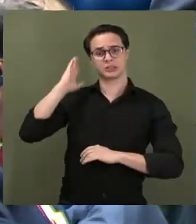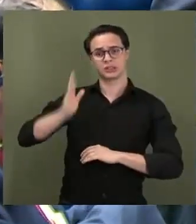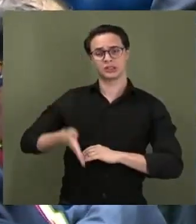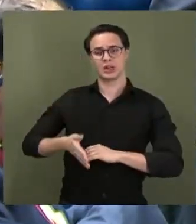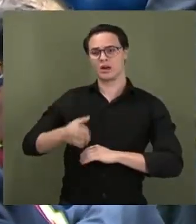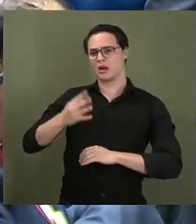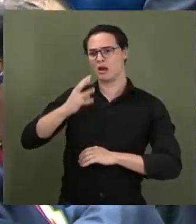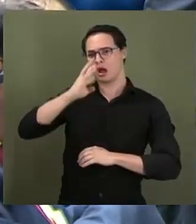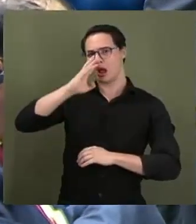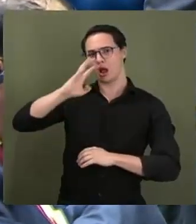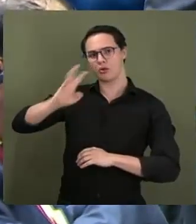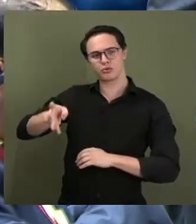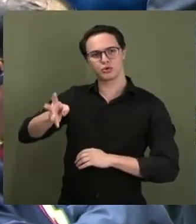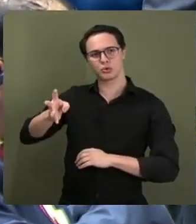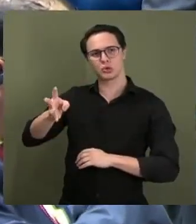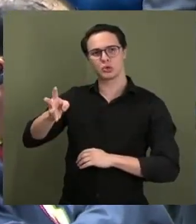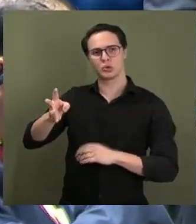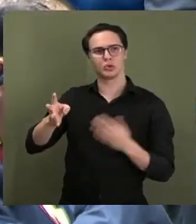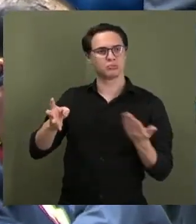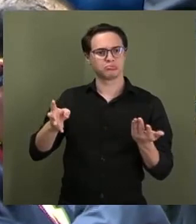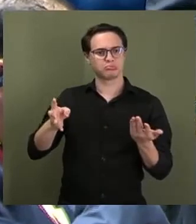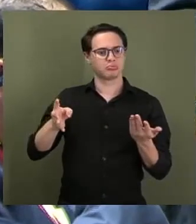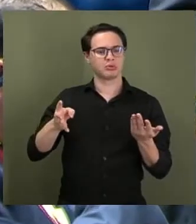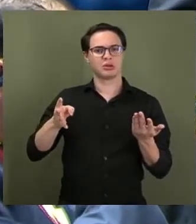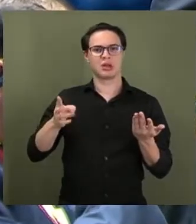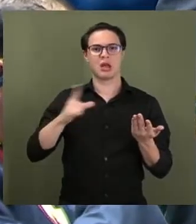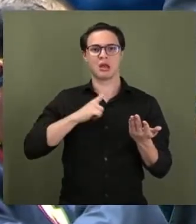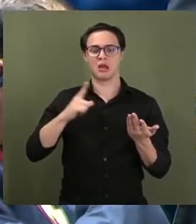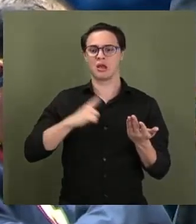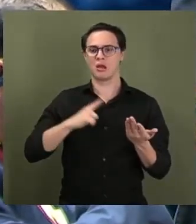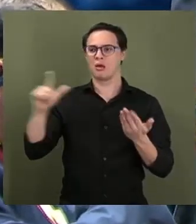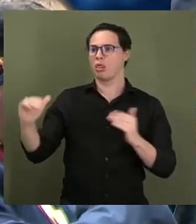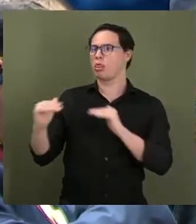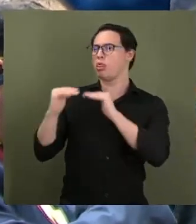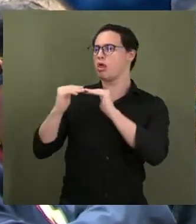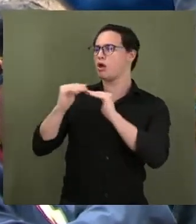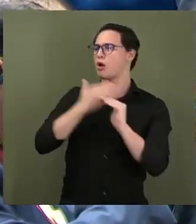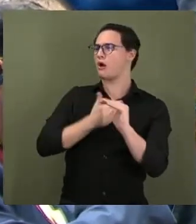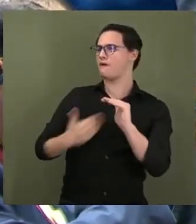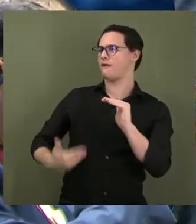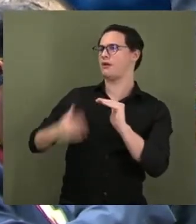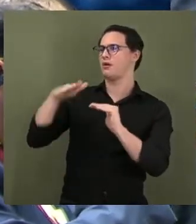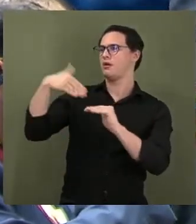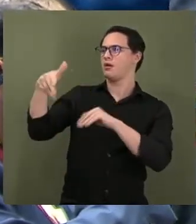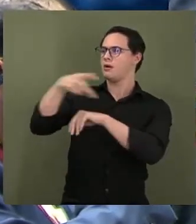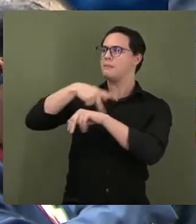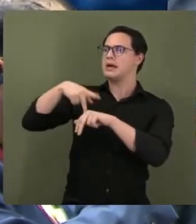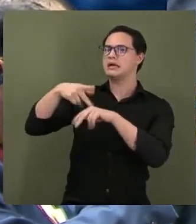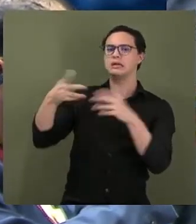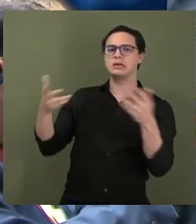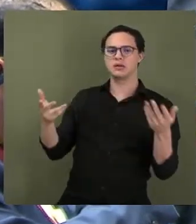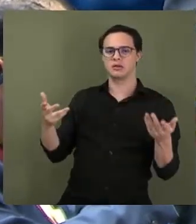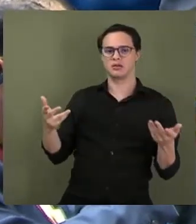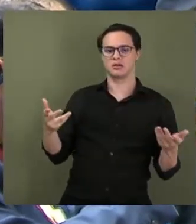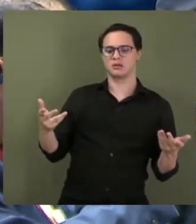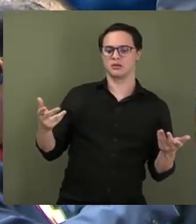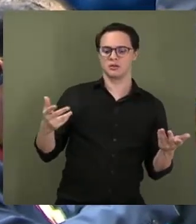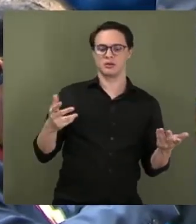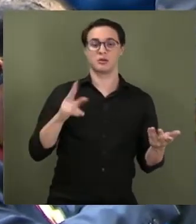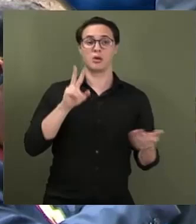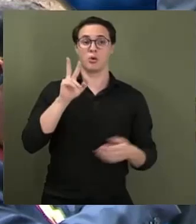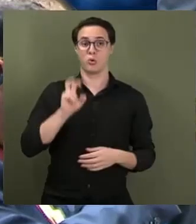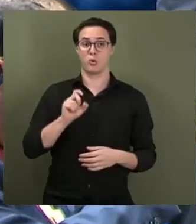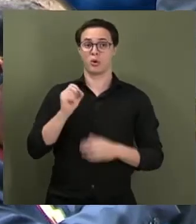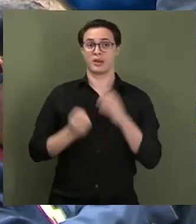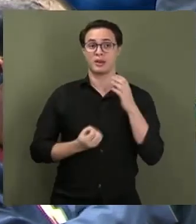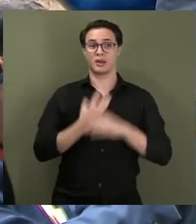PL. Está subordinado a entidade ou governos estrangeiros. Sobre esse item, a própria criação do